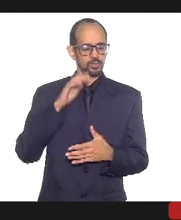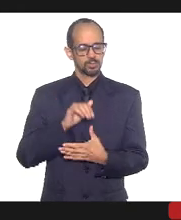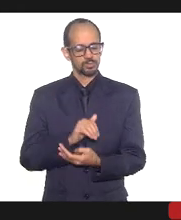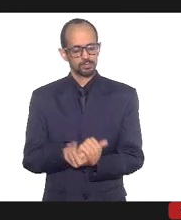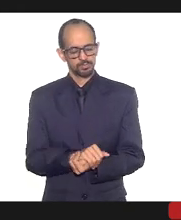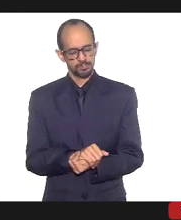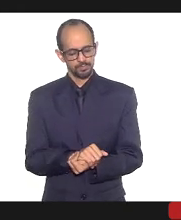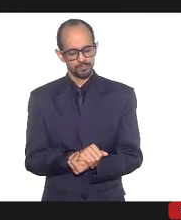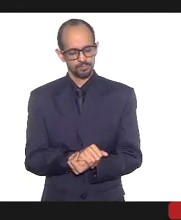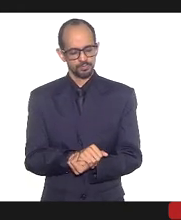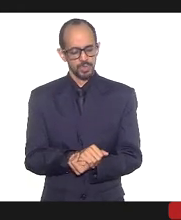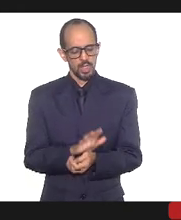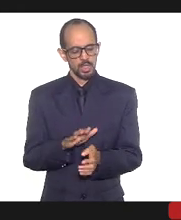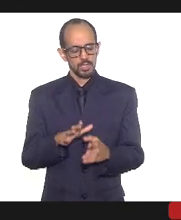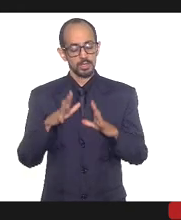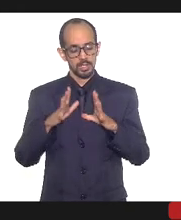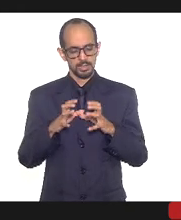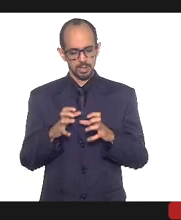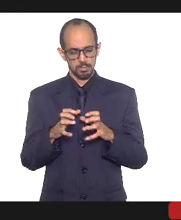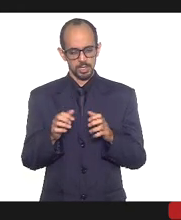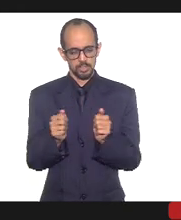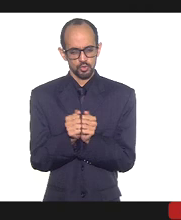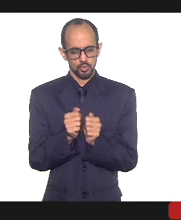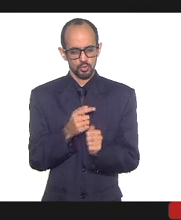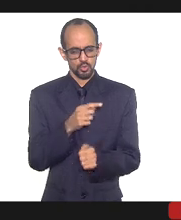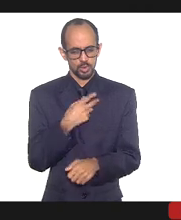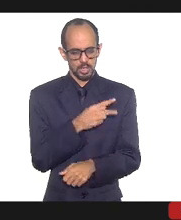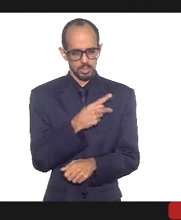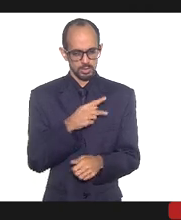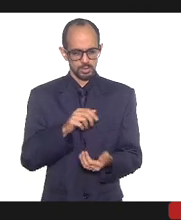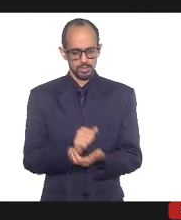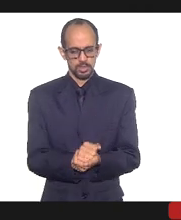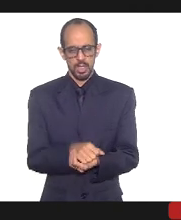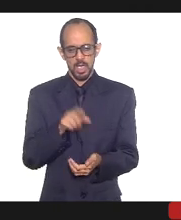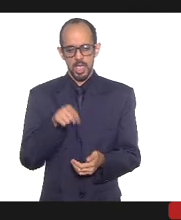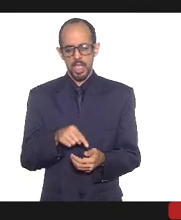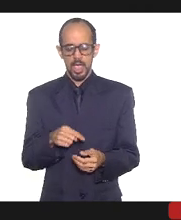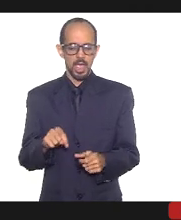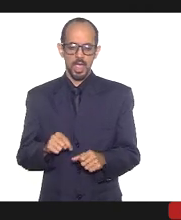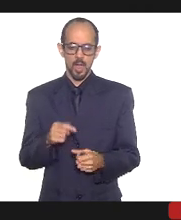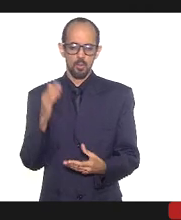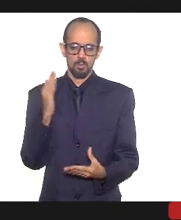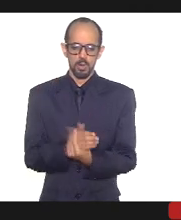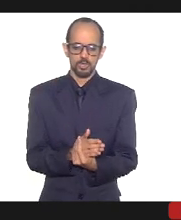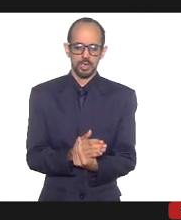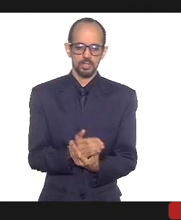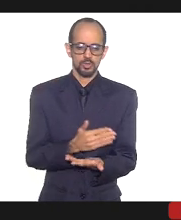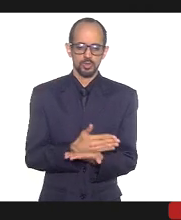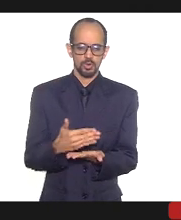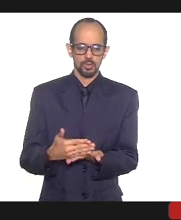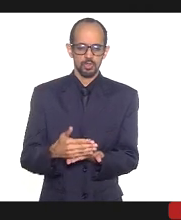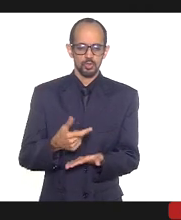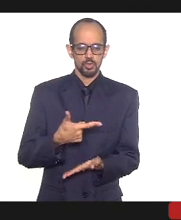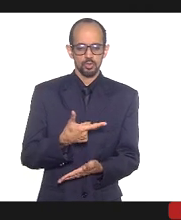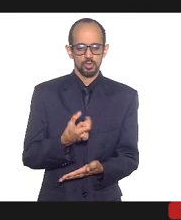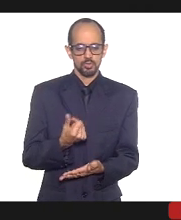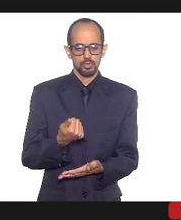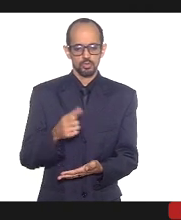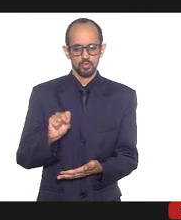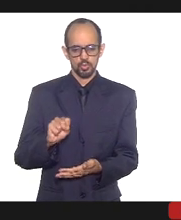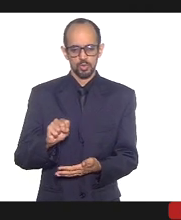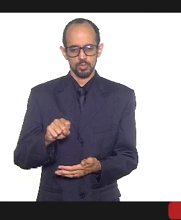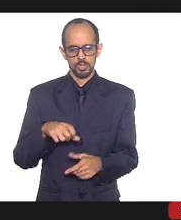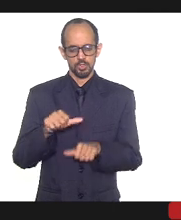nessa briga também junto com eles, que seria um processo que está desde 2018 para a gente mudar de referência, né, mudar de